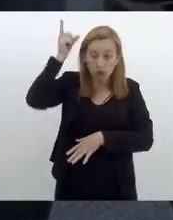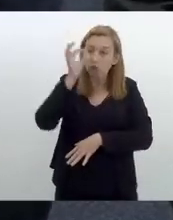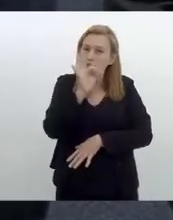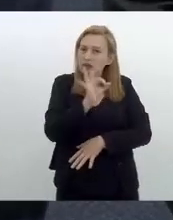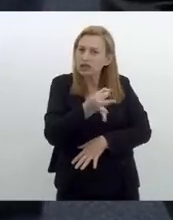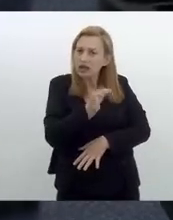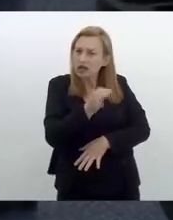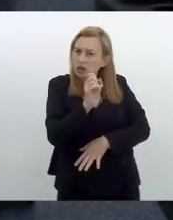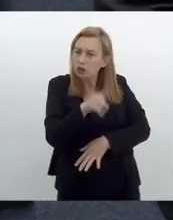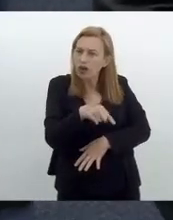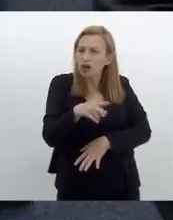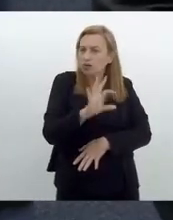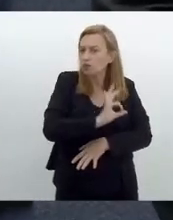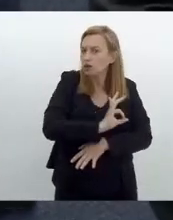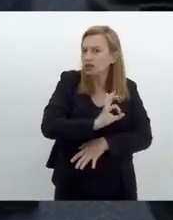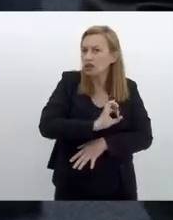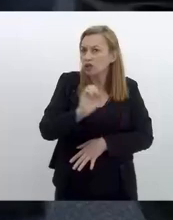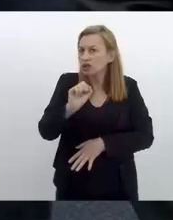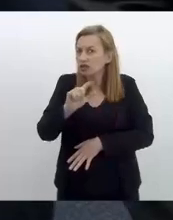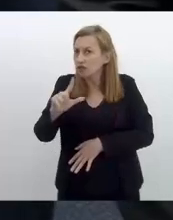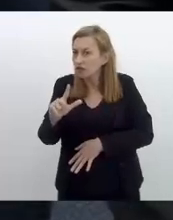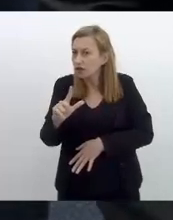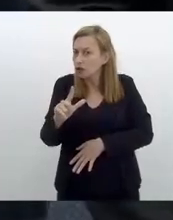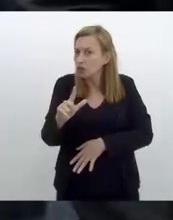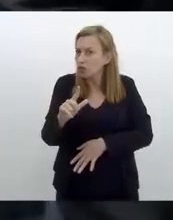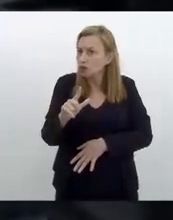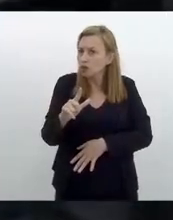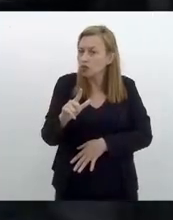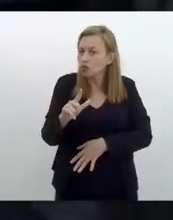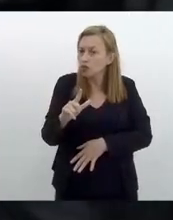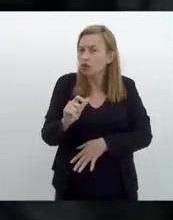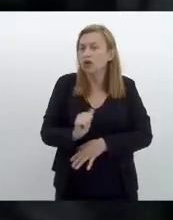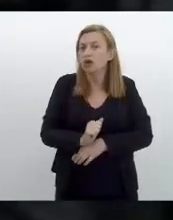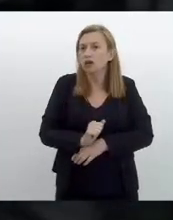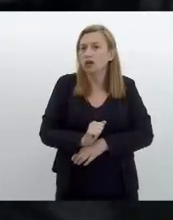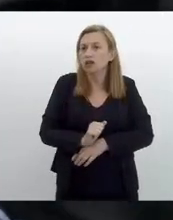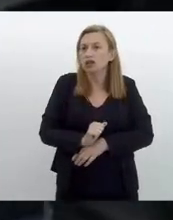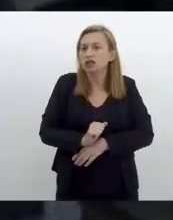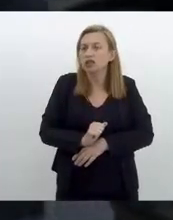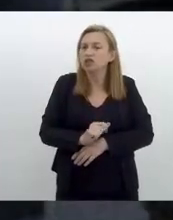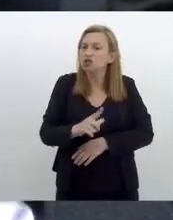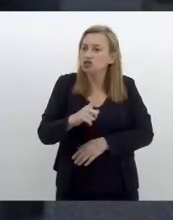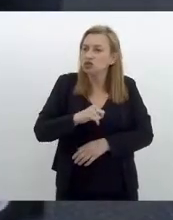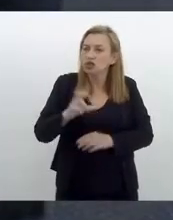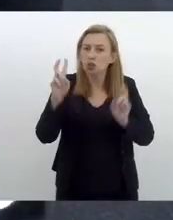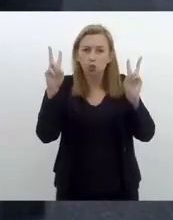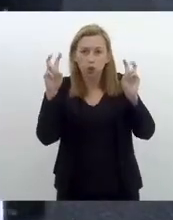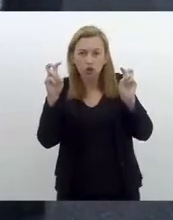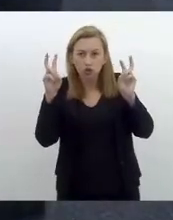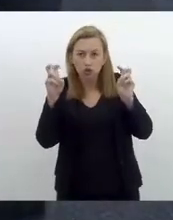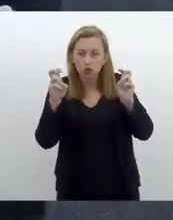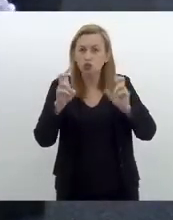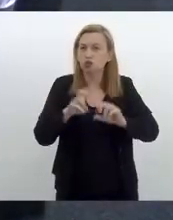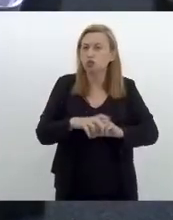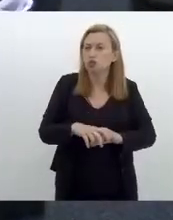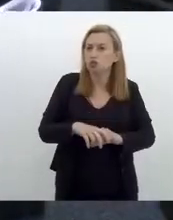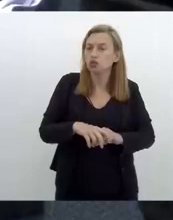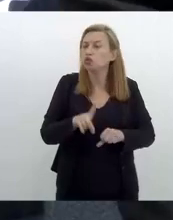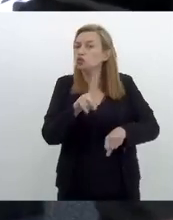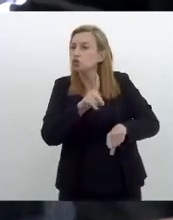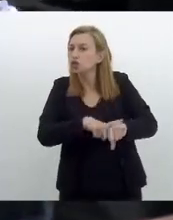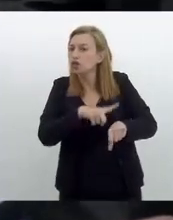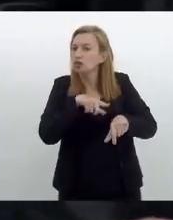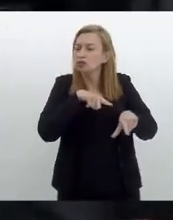fato é que os policiais civis foram tiveram a questão da sua do tempo de